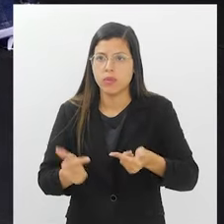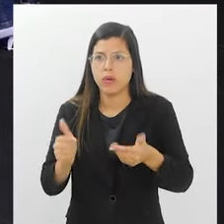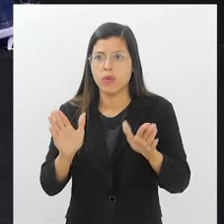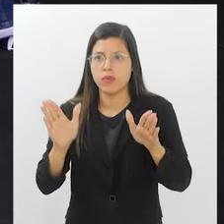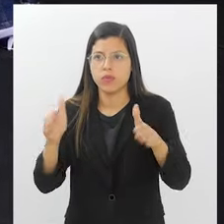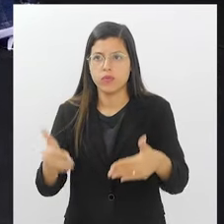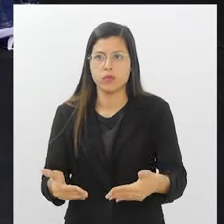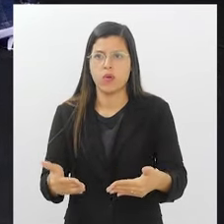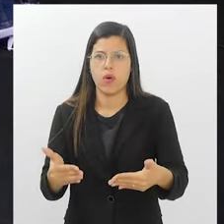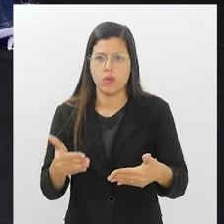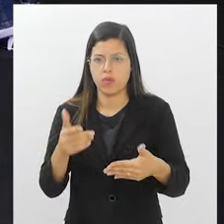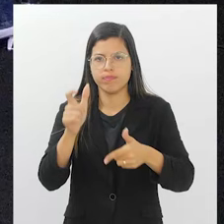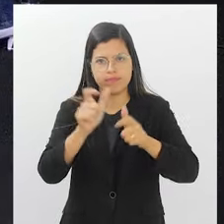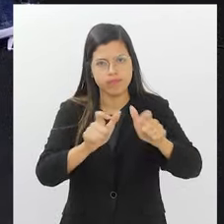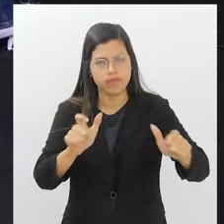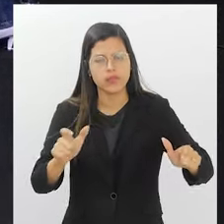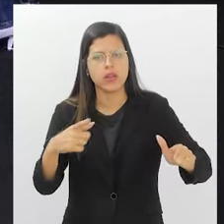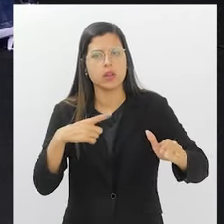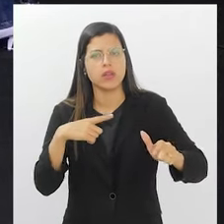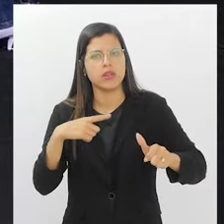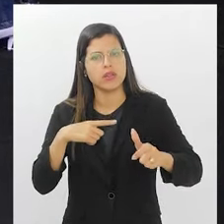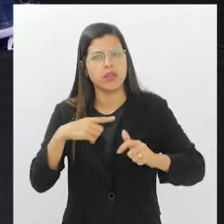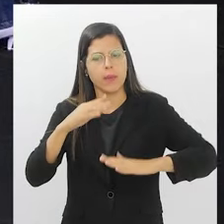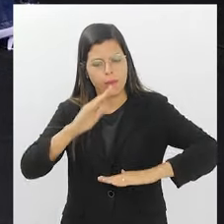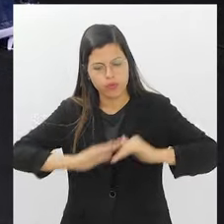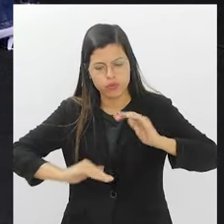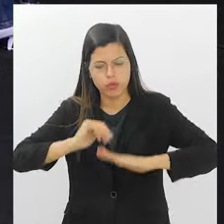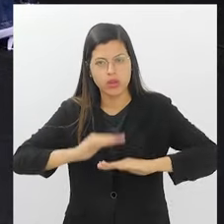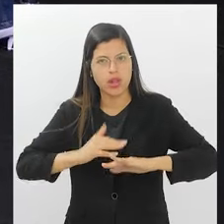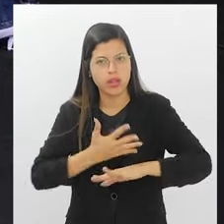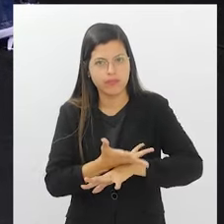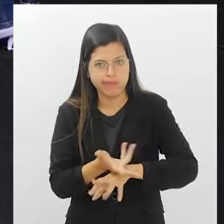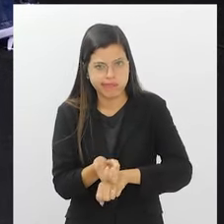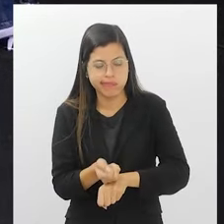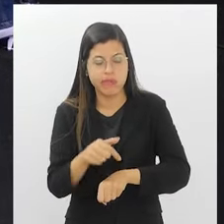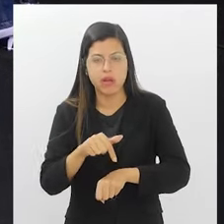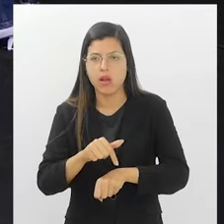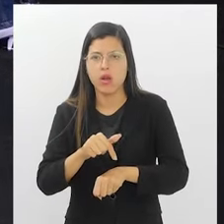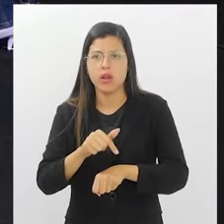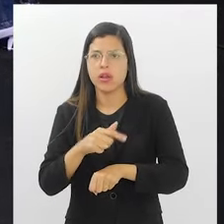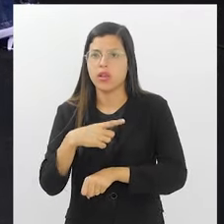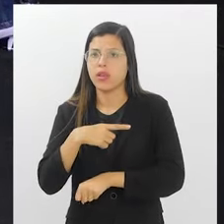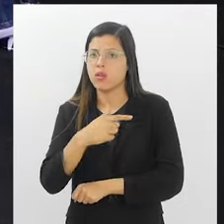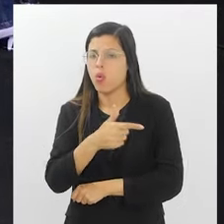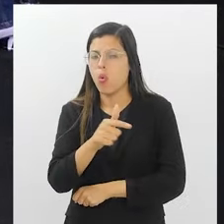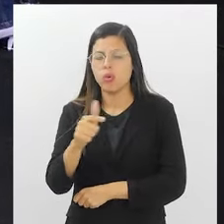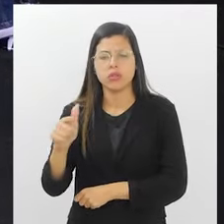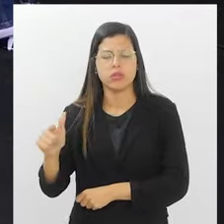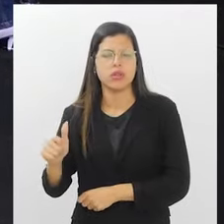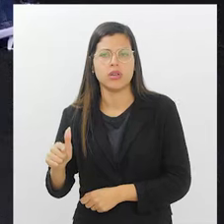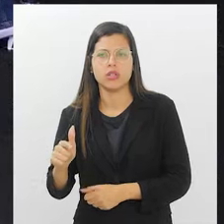nosso trabalho é voltado para essas pessoas. A gente tem uma equipe multidisciplinar, e temos